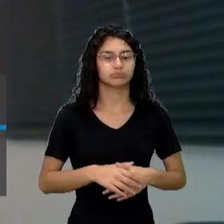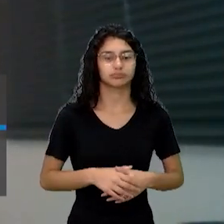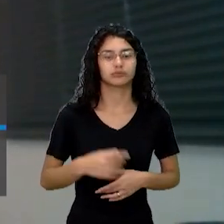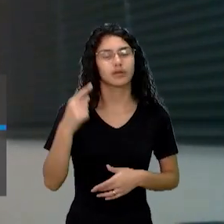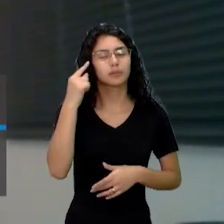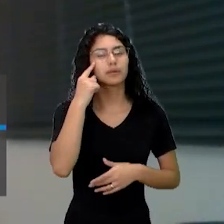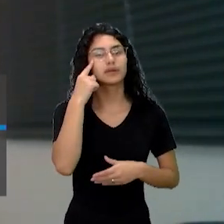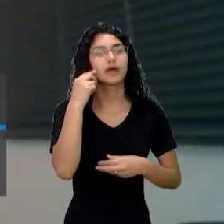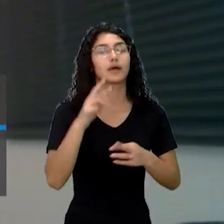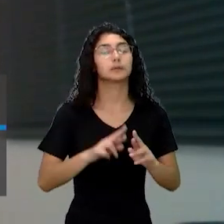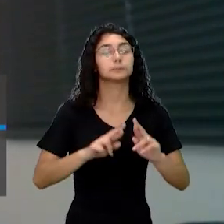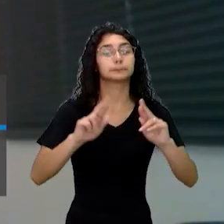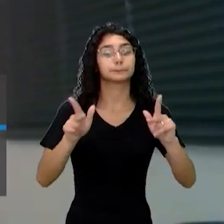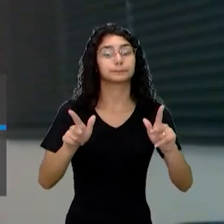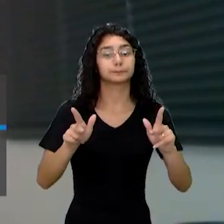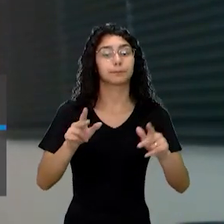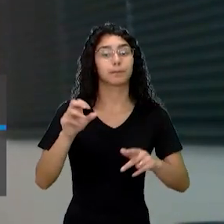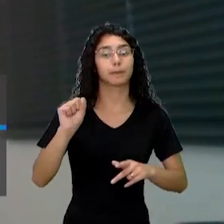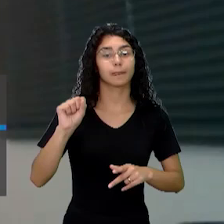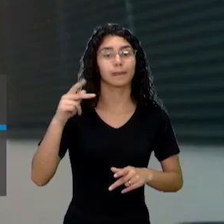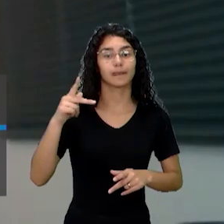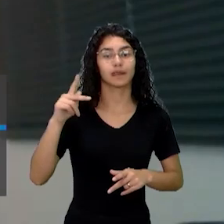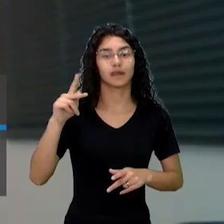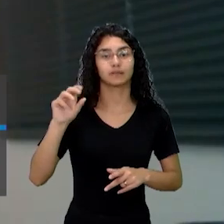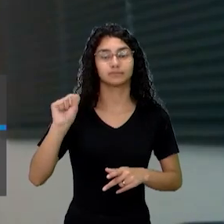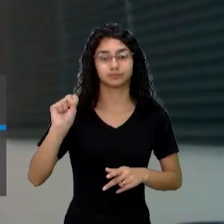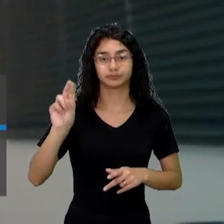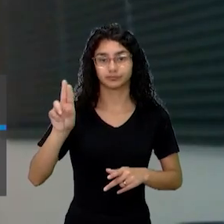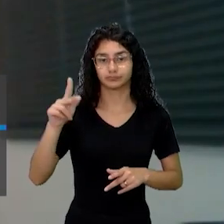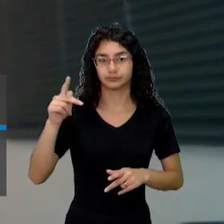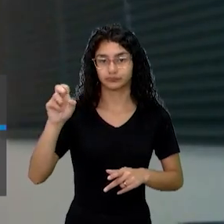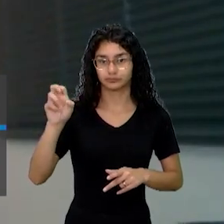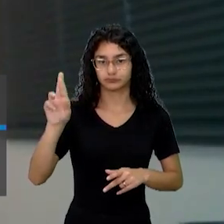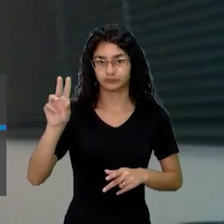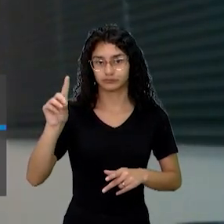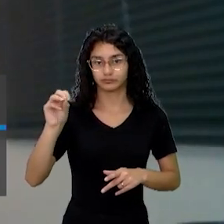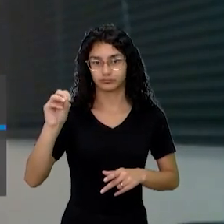é que funciona a diferença entre superdotação e comportamentos precoces também.